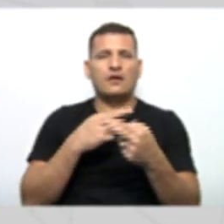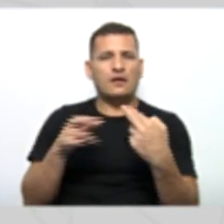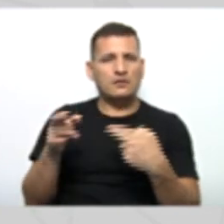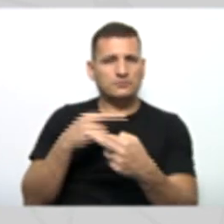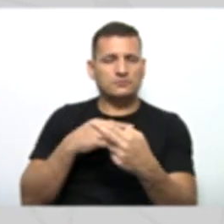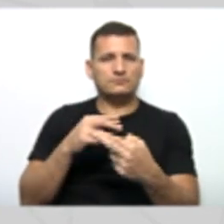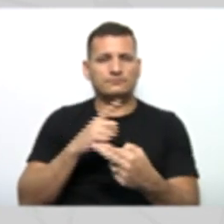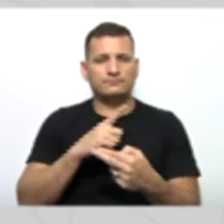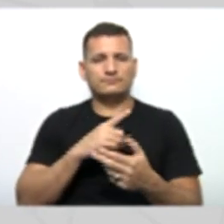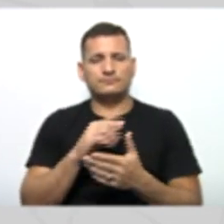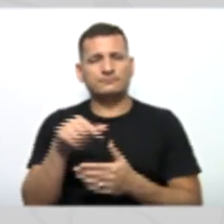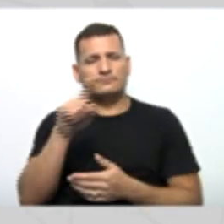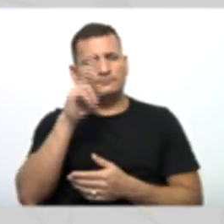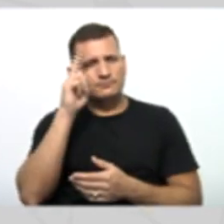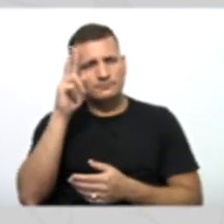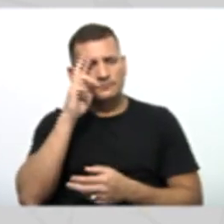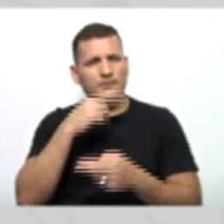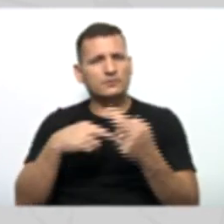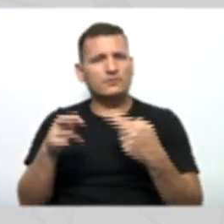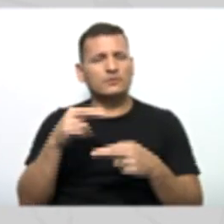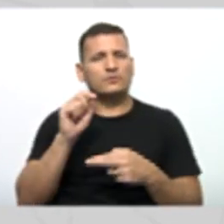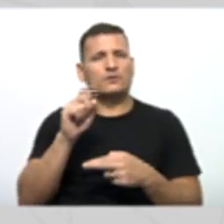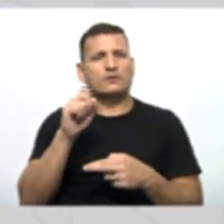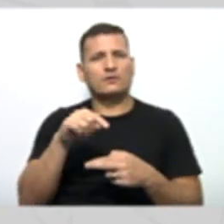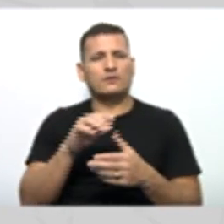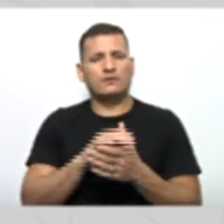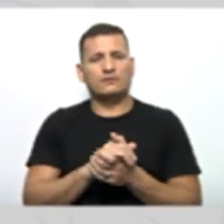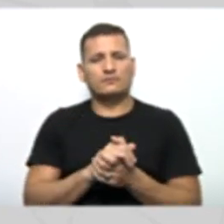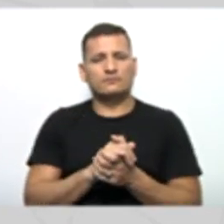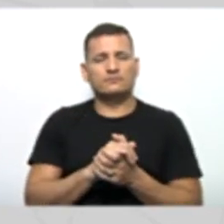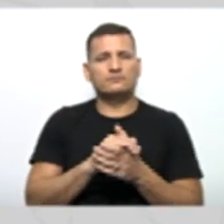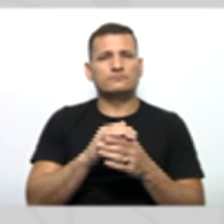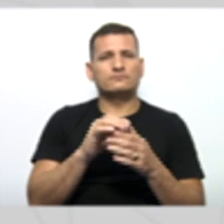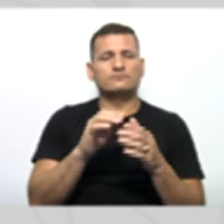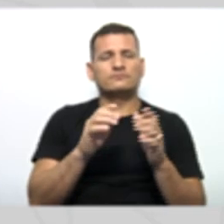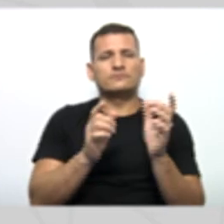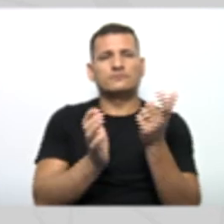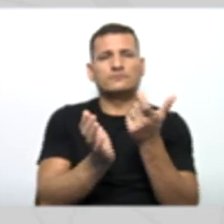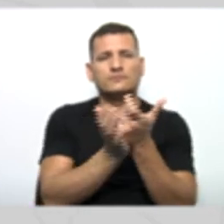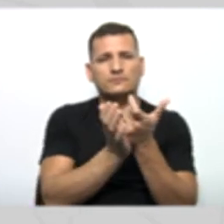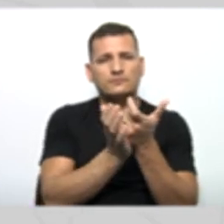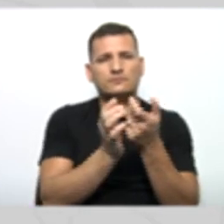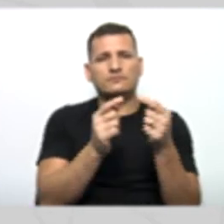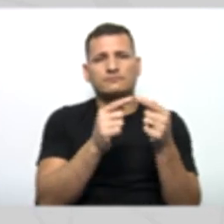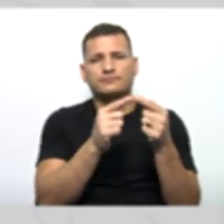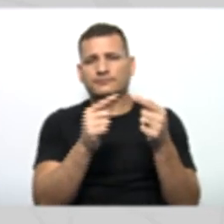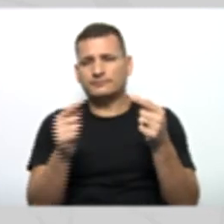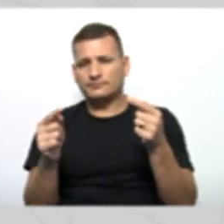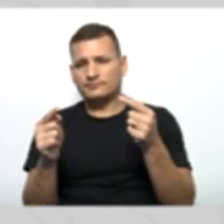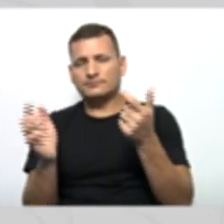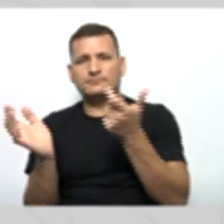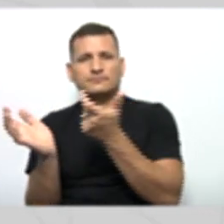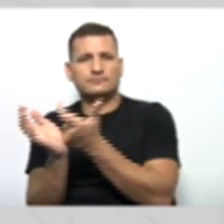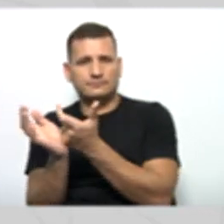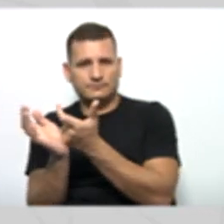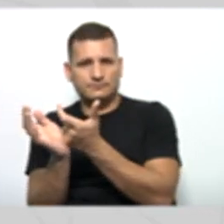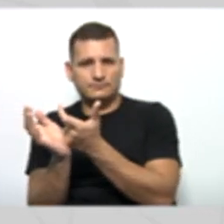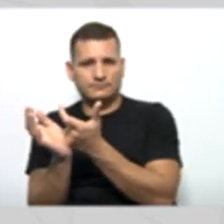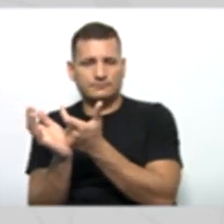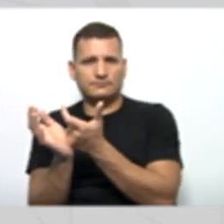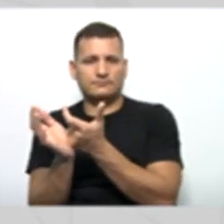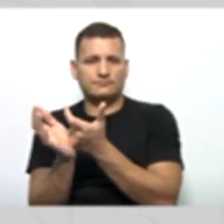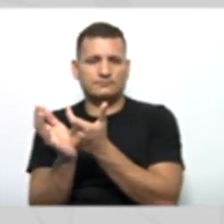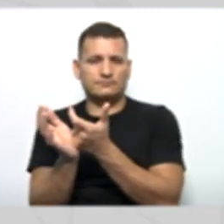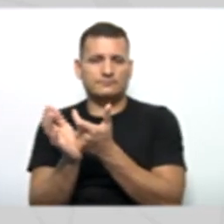Lembra, ó, relacionamento é a associação. Ô, Luiz, então explica direito isso daí, ó. Entre os